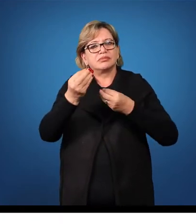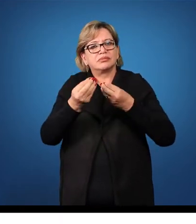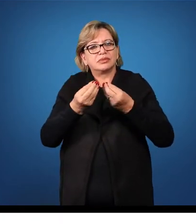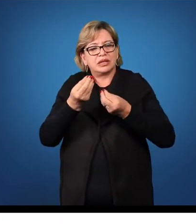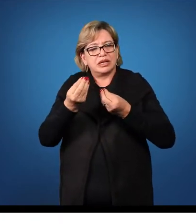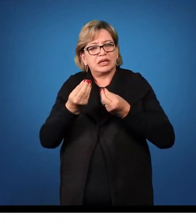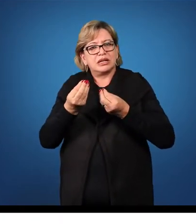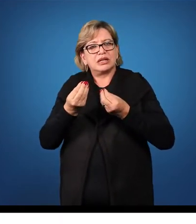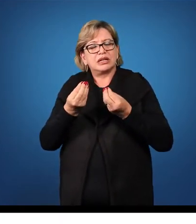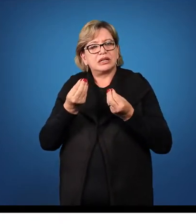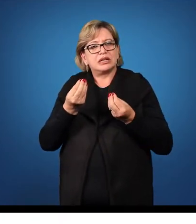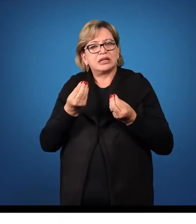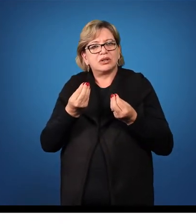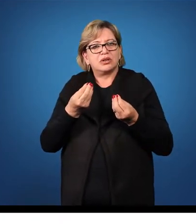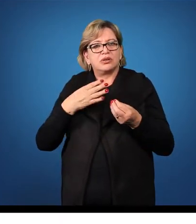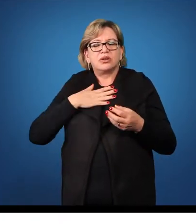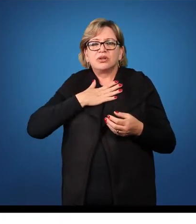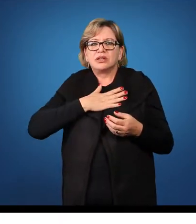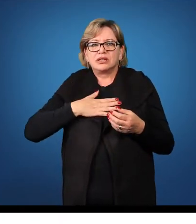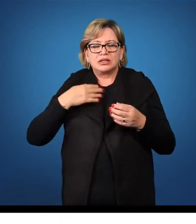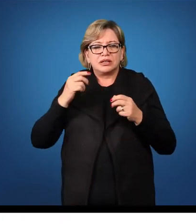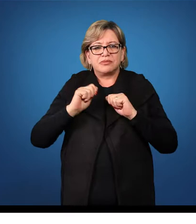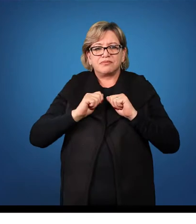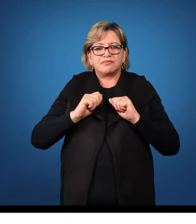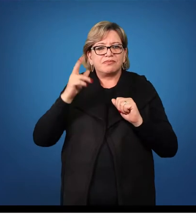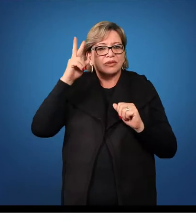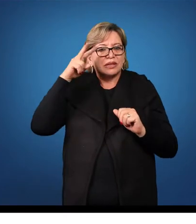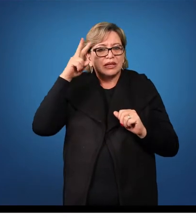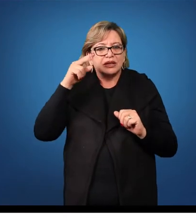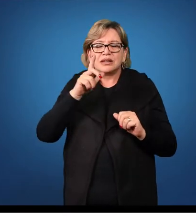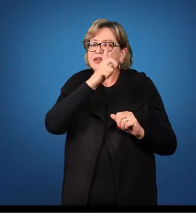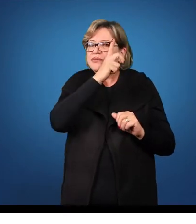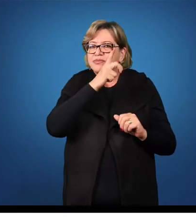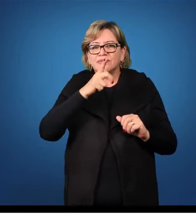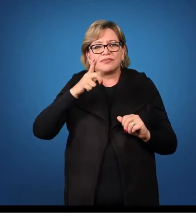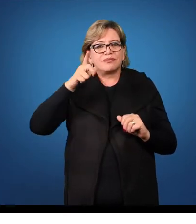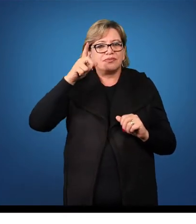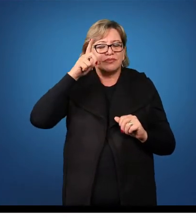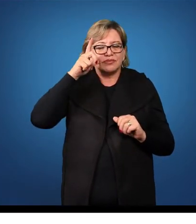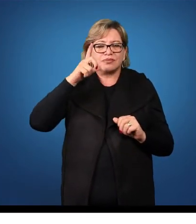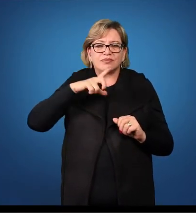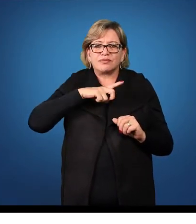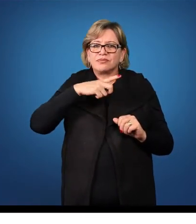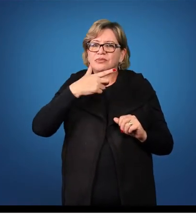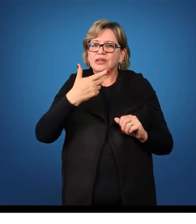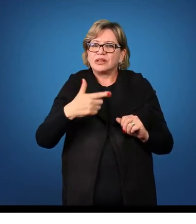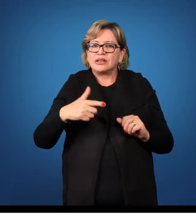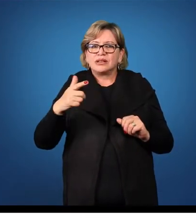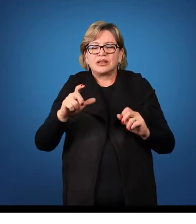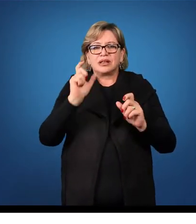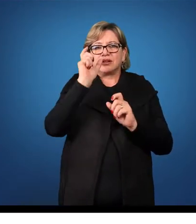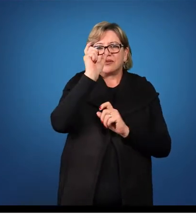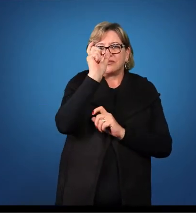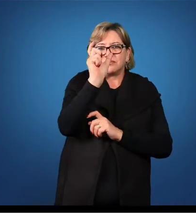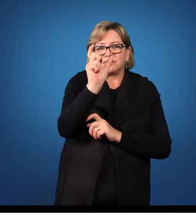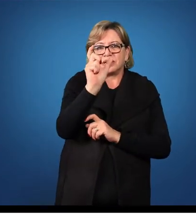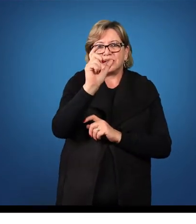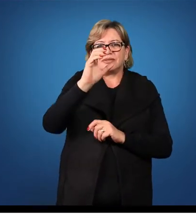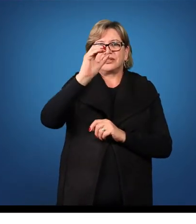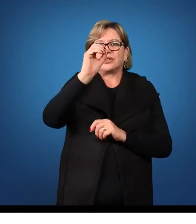gostaria só decide salientar que no latim não existem as palavras